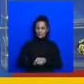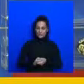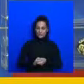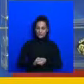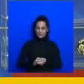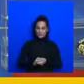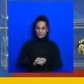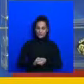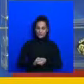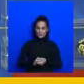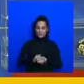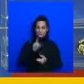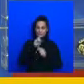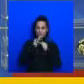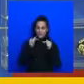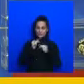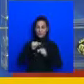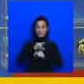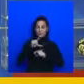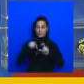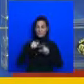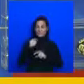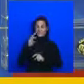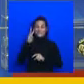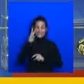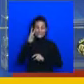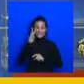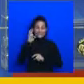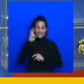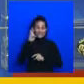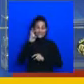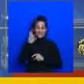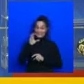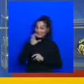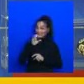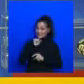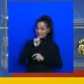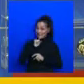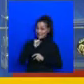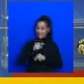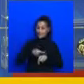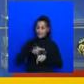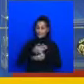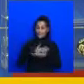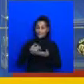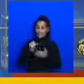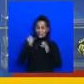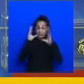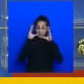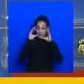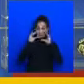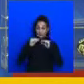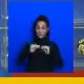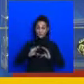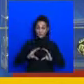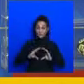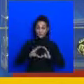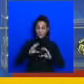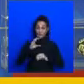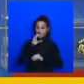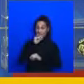01. Dia de sorte com sorteios às terças, quintas e sábados a partir das 8 da noite.